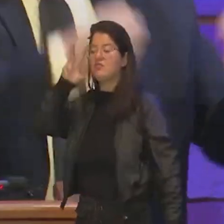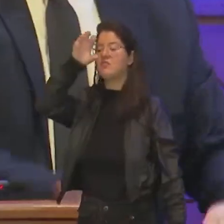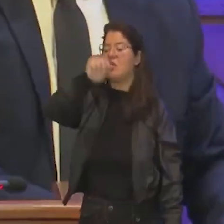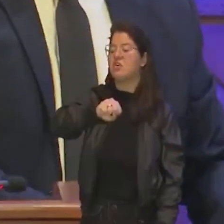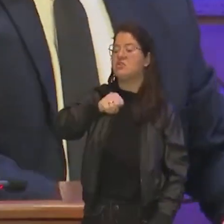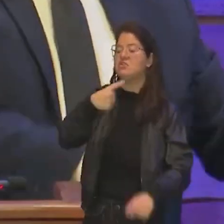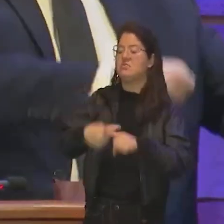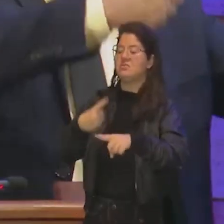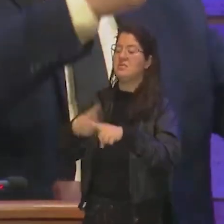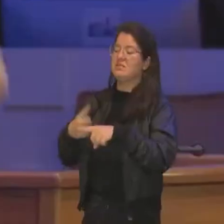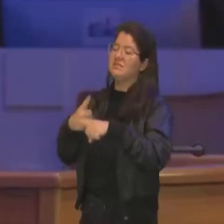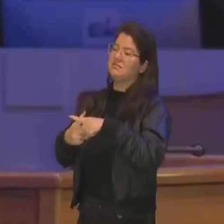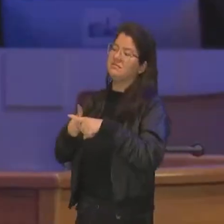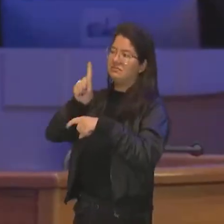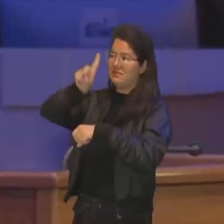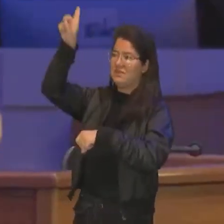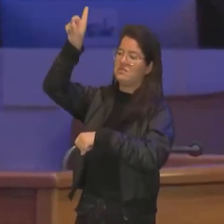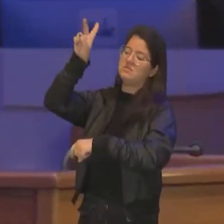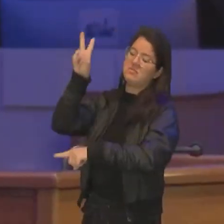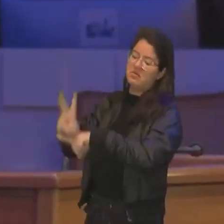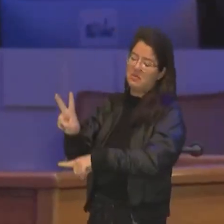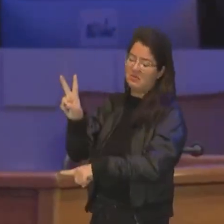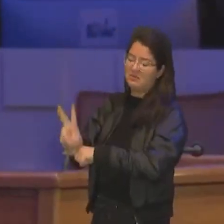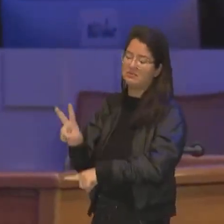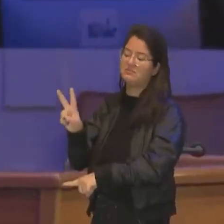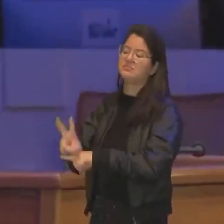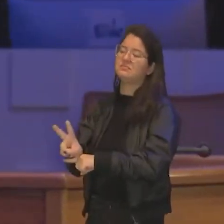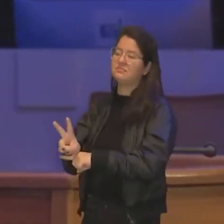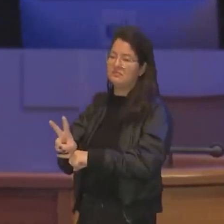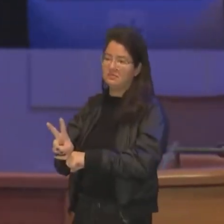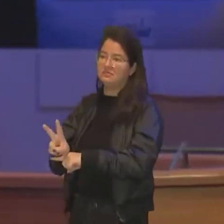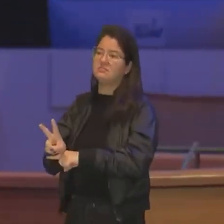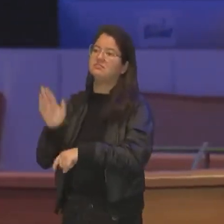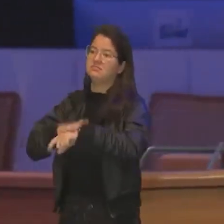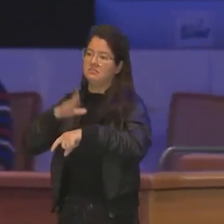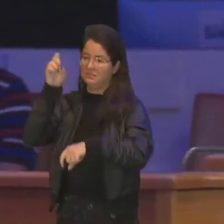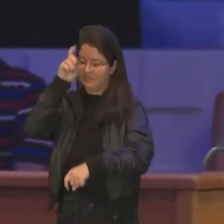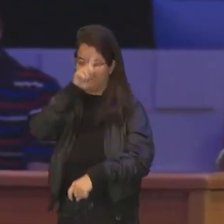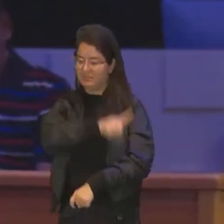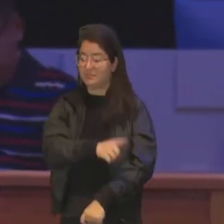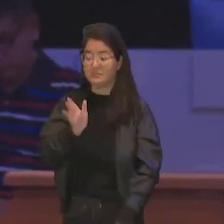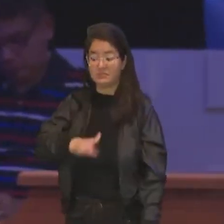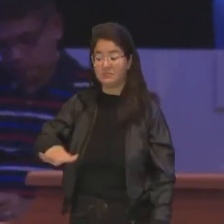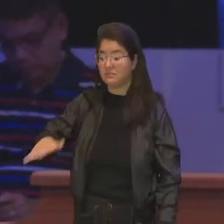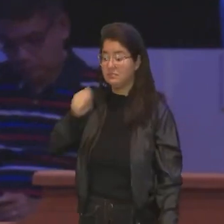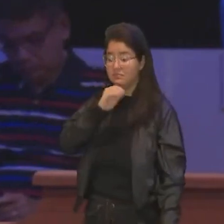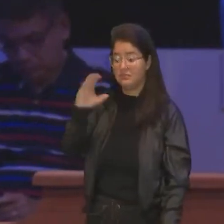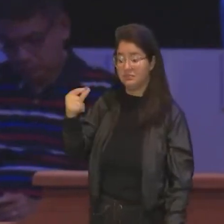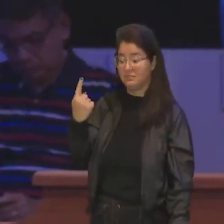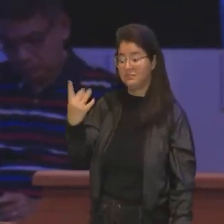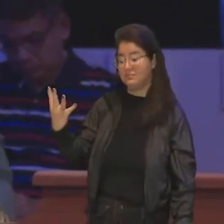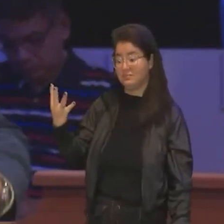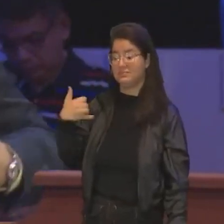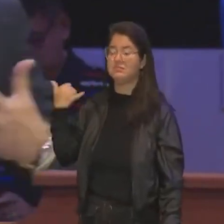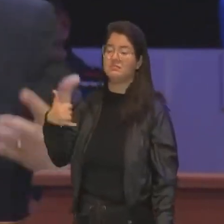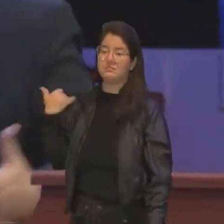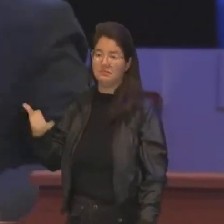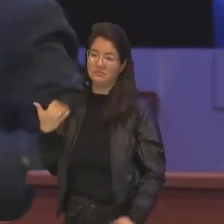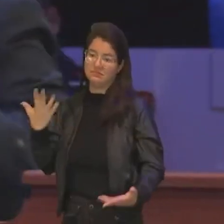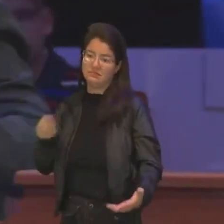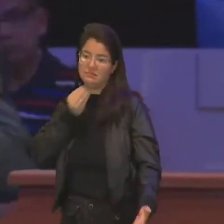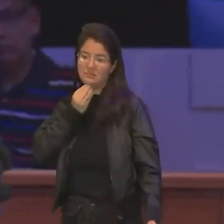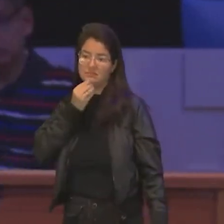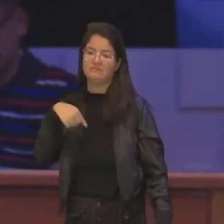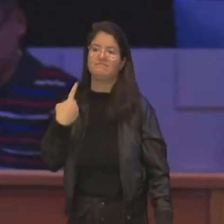pela proteção e pelo cuidado de Deus numa situação difícil de uma criança, de um adolescente com 14 anos. E é óbvio que